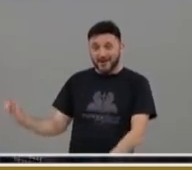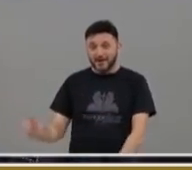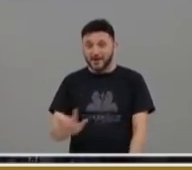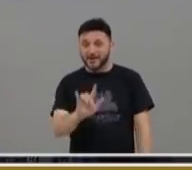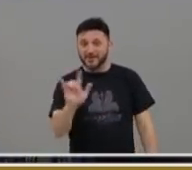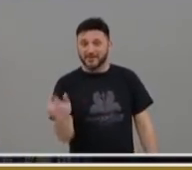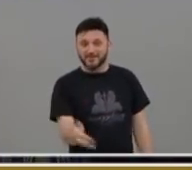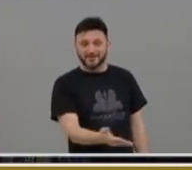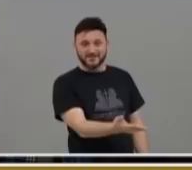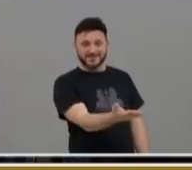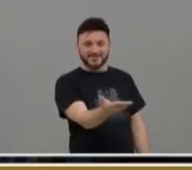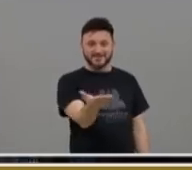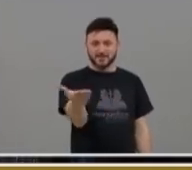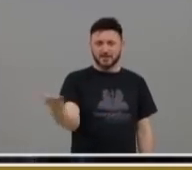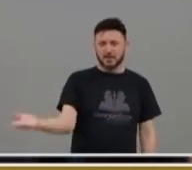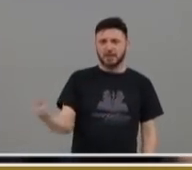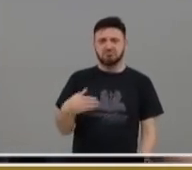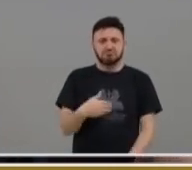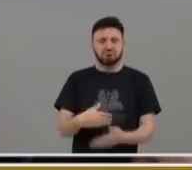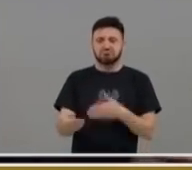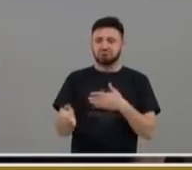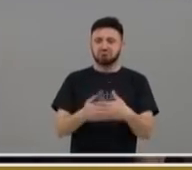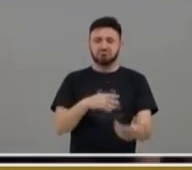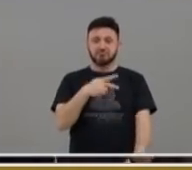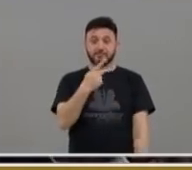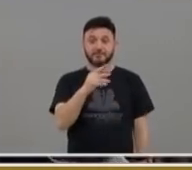Não importa o teu pecado.